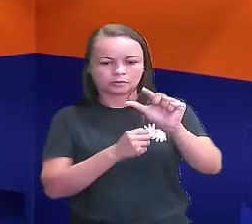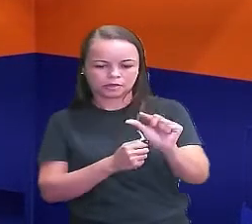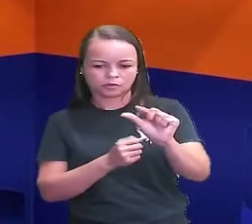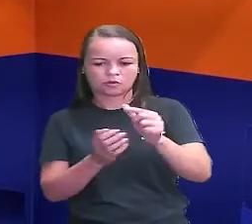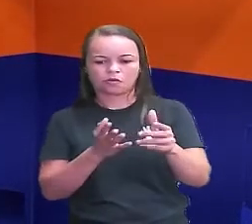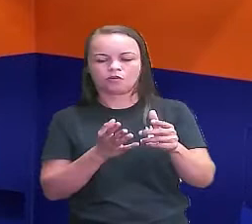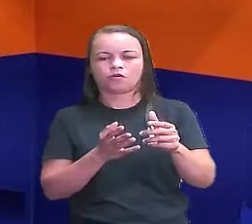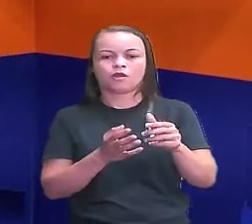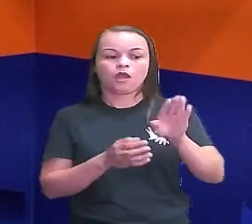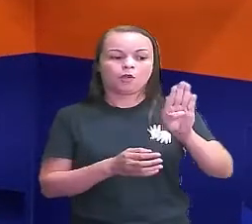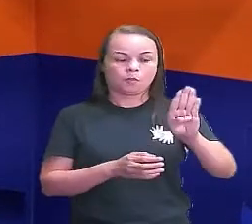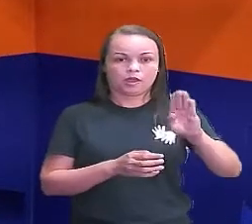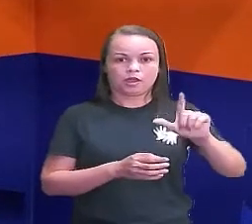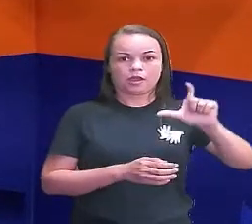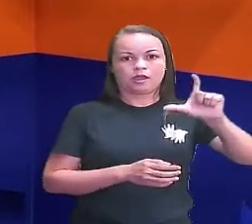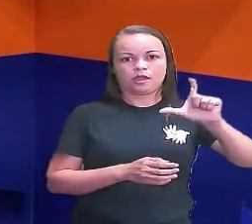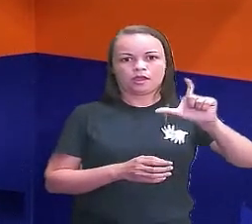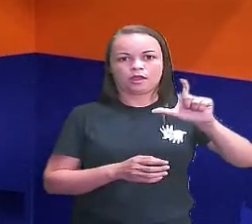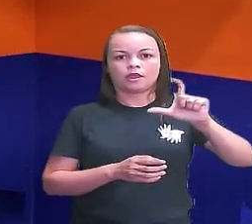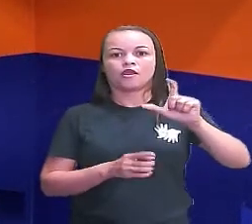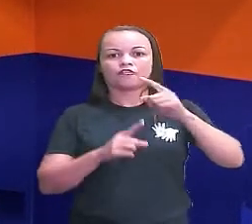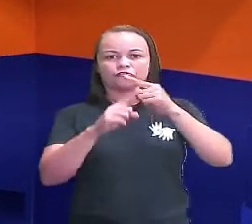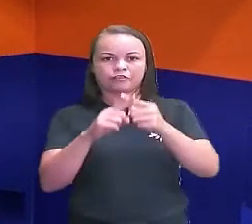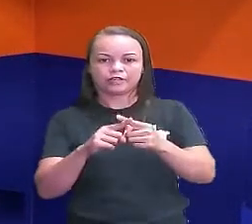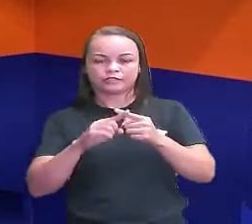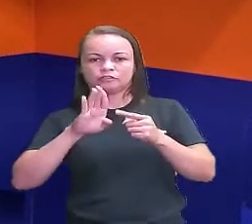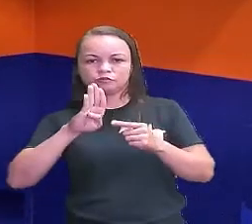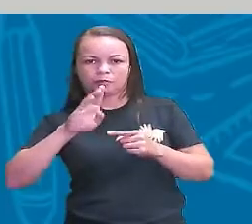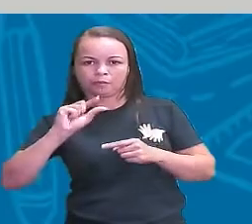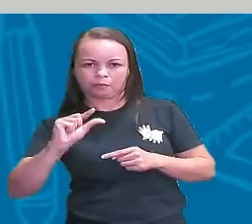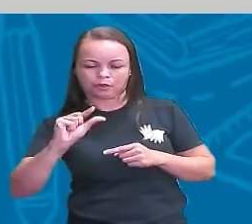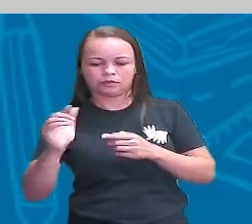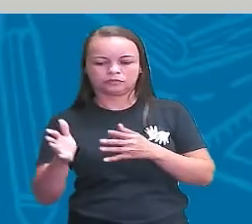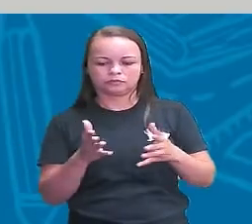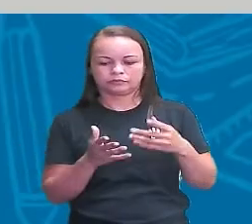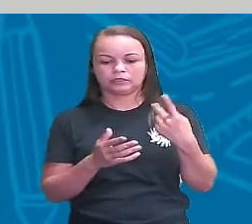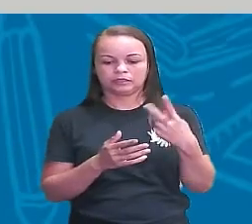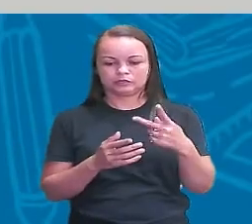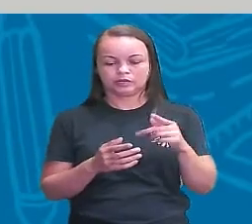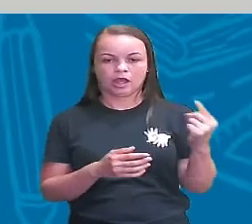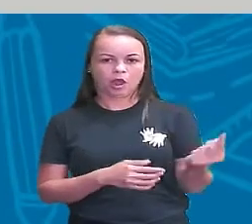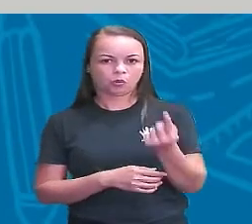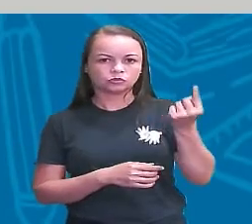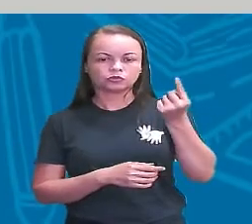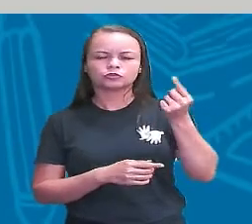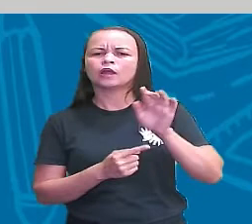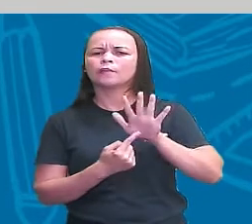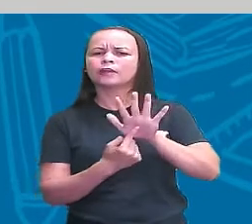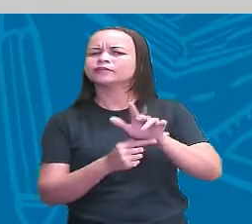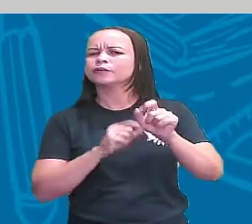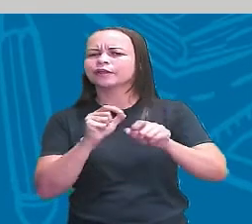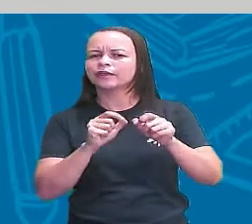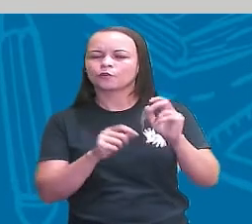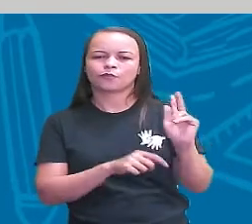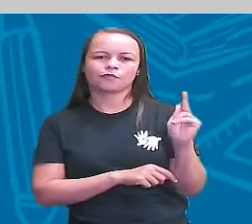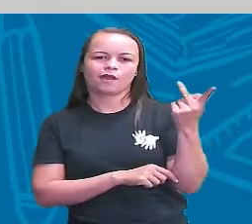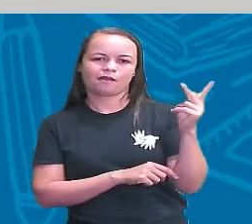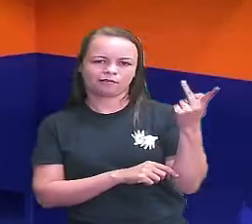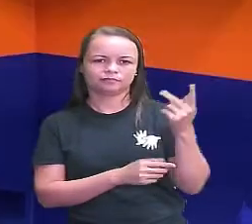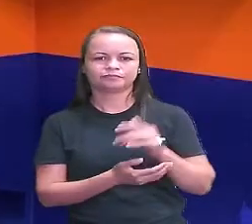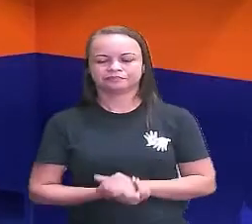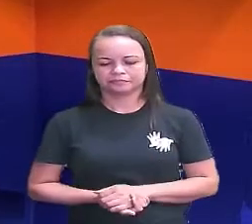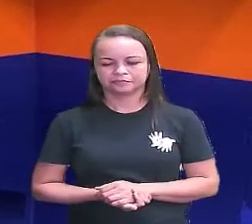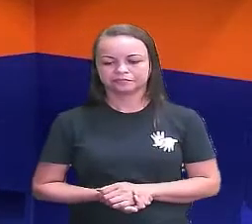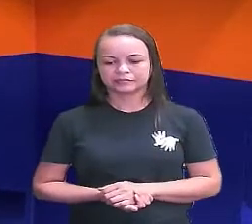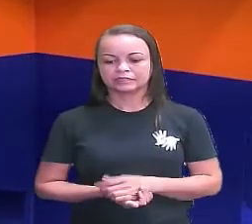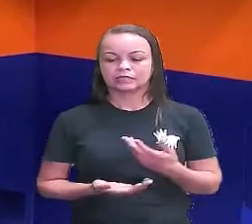minúsculo, vezes a altura. A altura é representada por que letra? Pelo H, não é isso? E aqui eu tenho, ó,